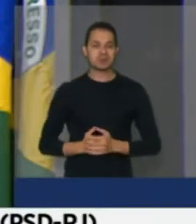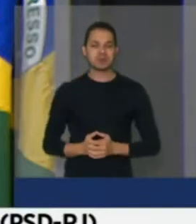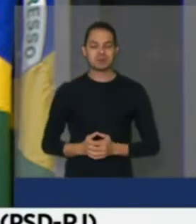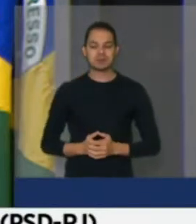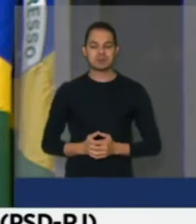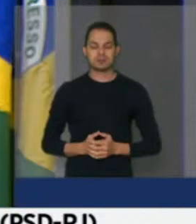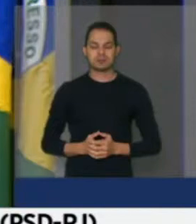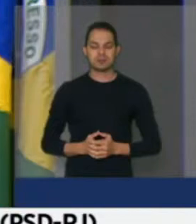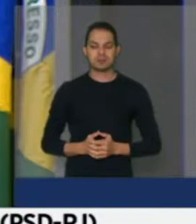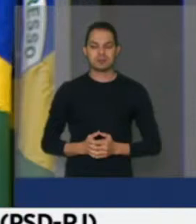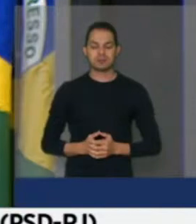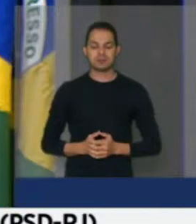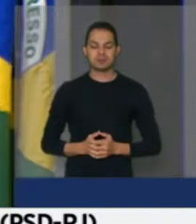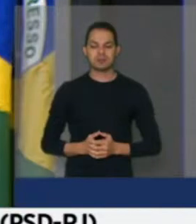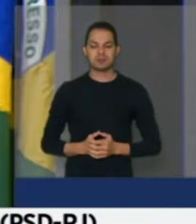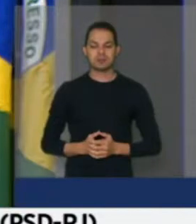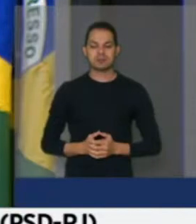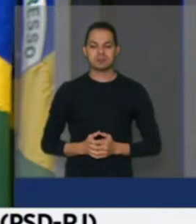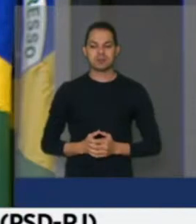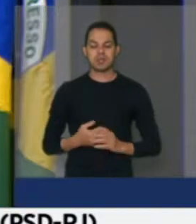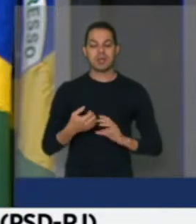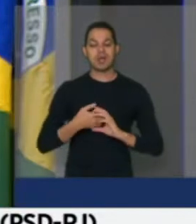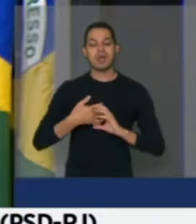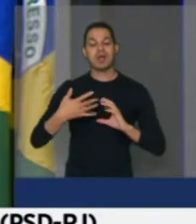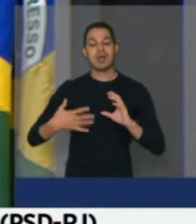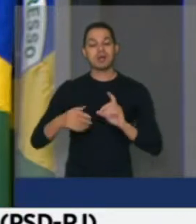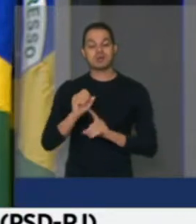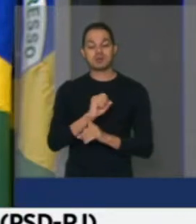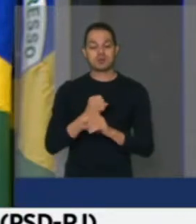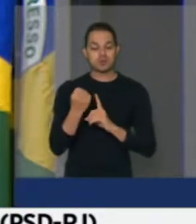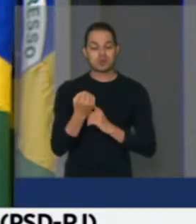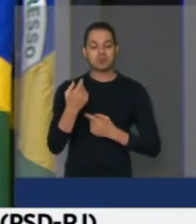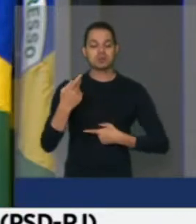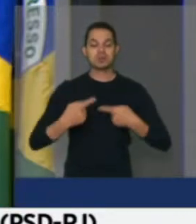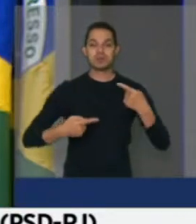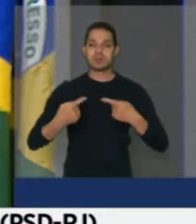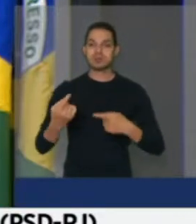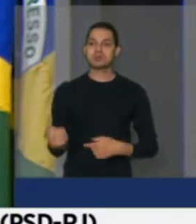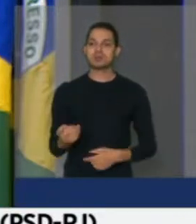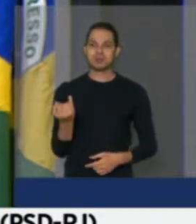que representa um espectro sociopolítico relevante.